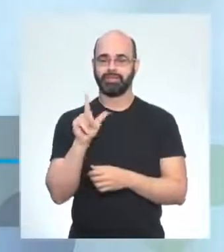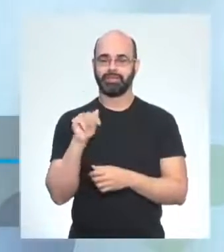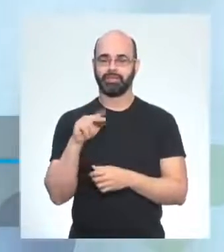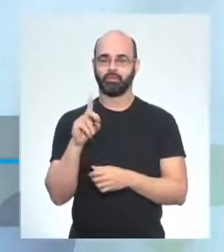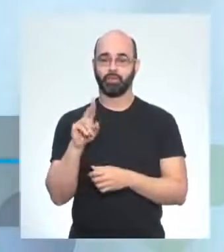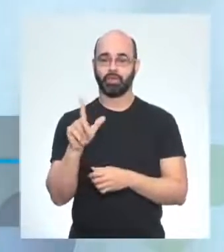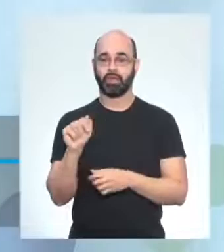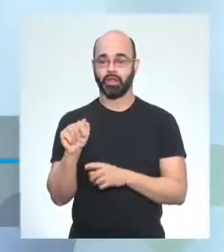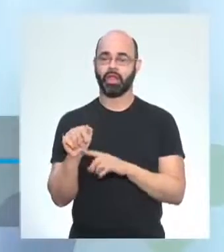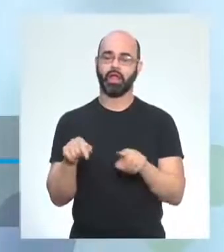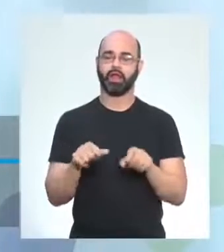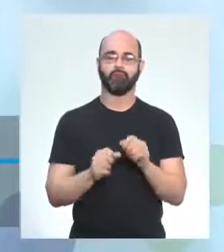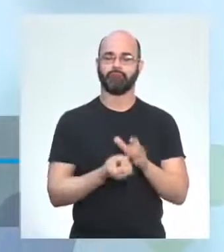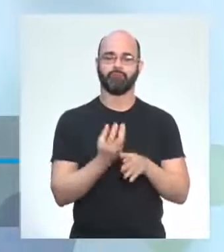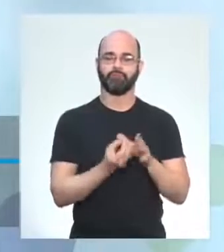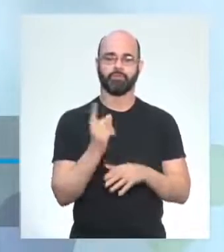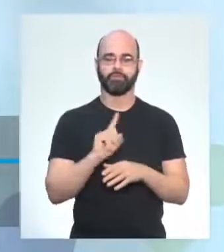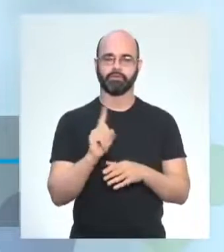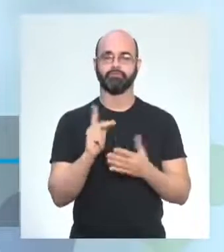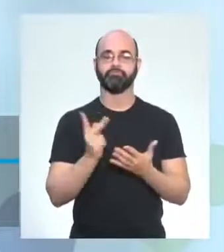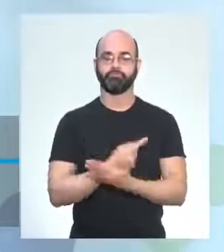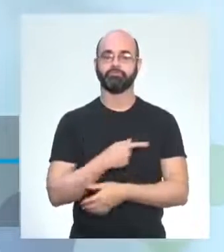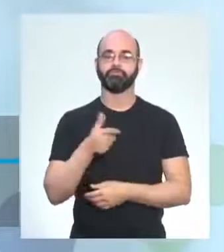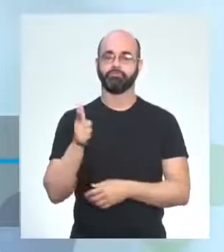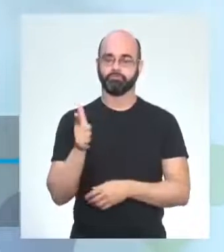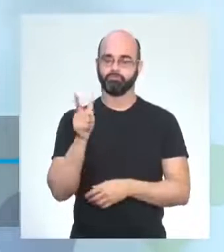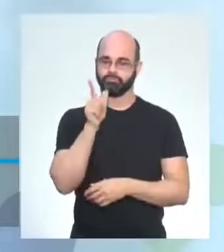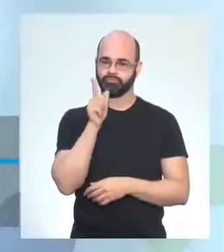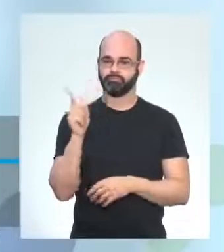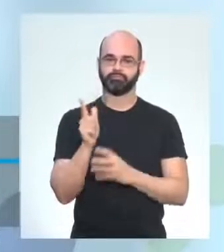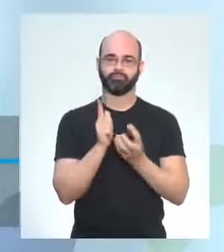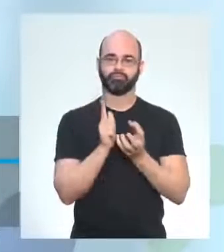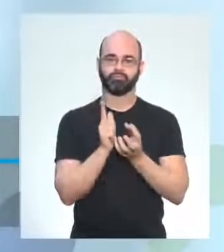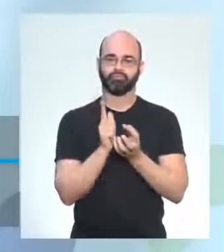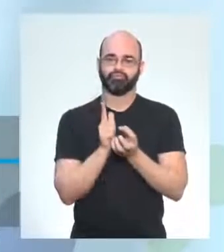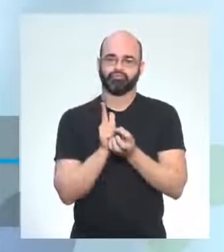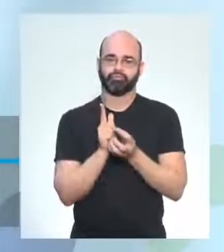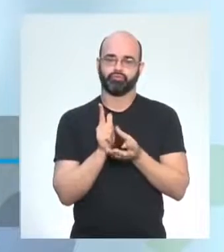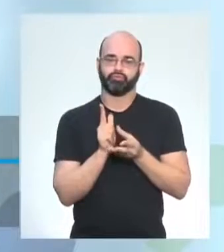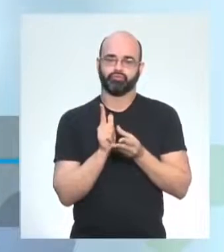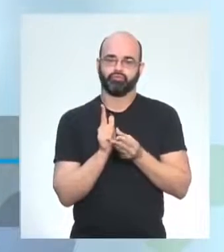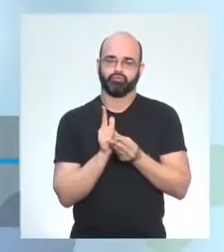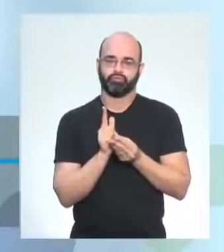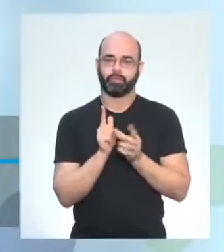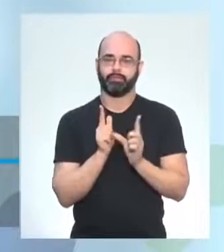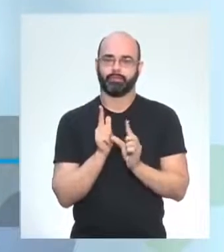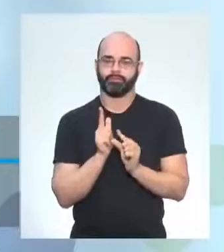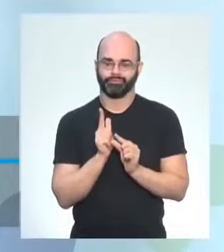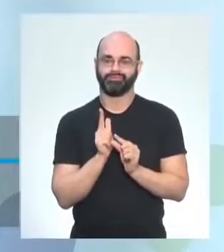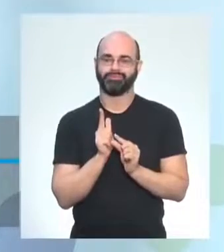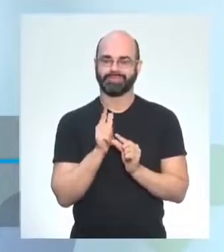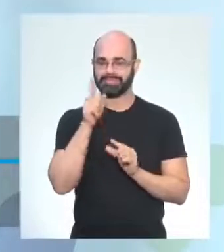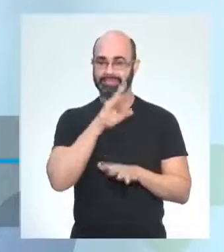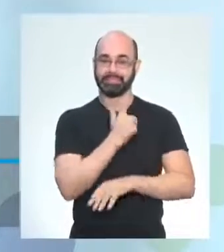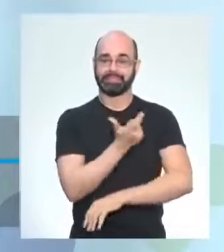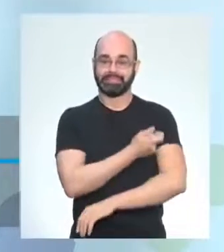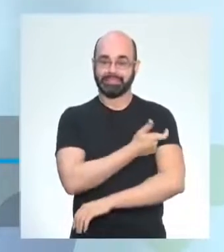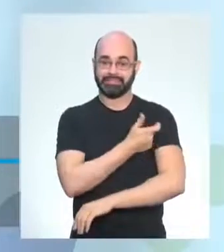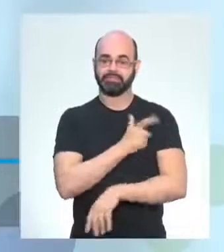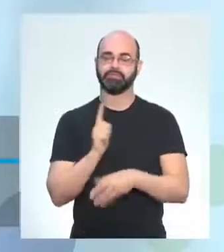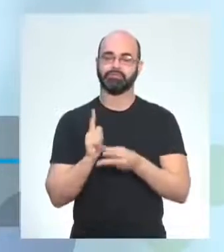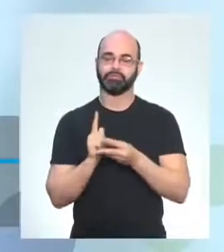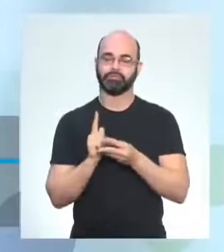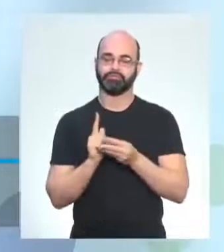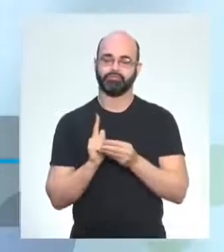injetando, não precisa produzir. E aí ó, o testículo atrofia, por exemplo, só para você ter ideia. Tá, então olha como é importante a gente fazer as coisas sempre